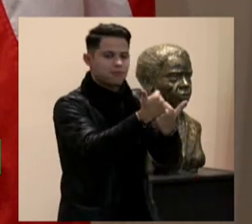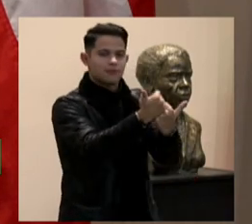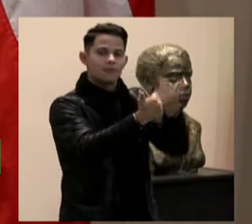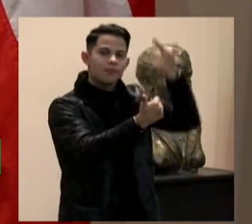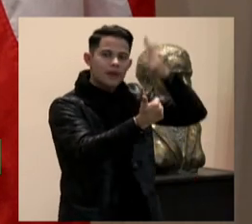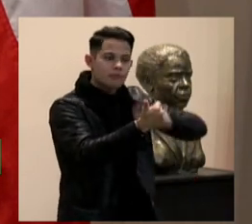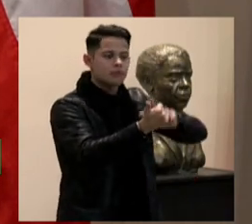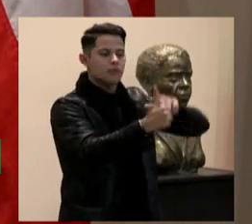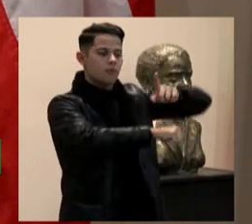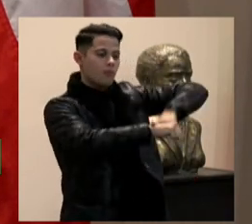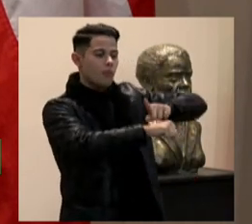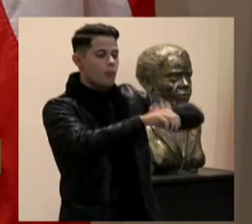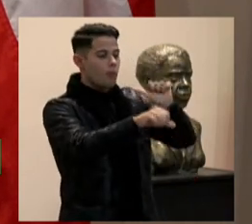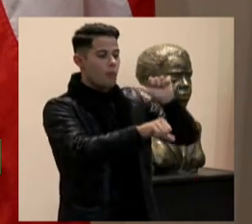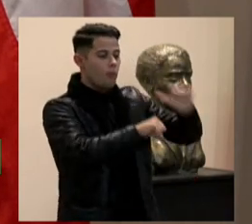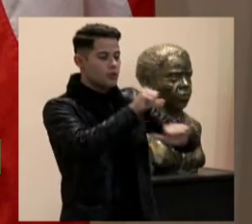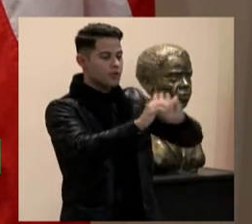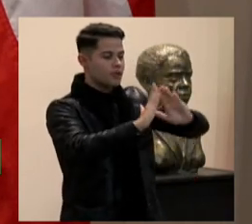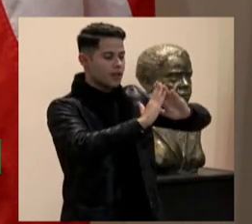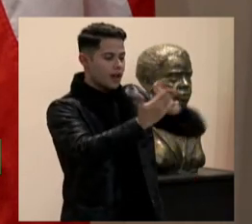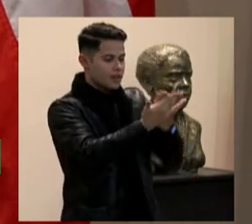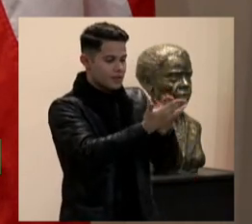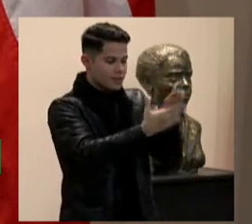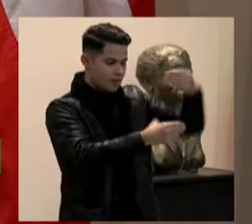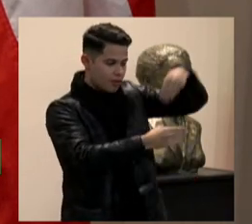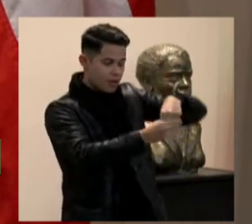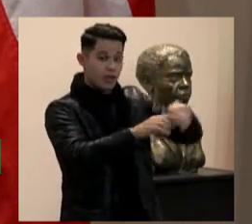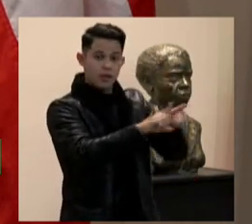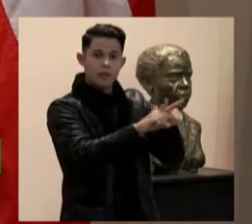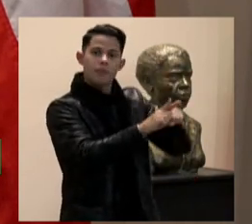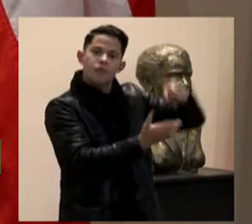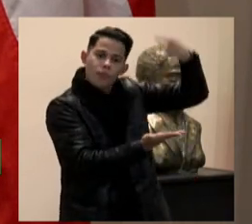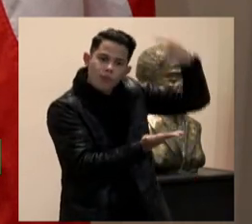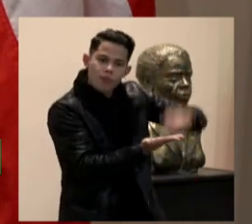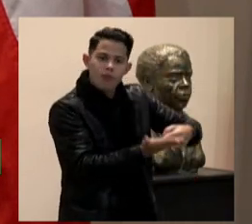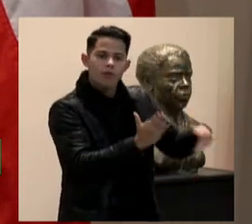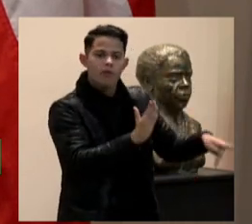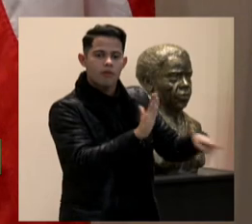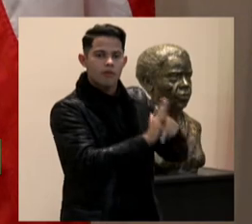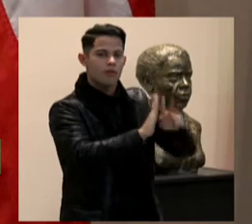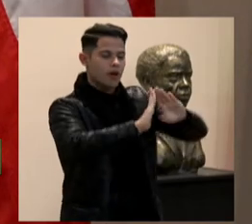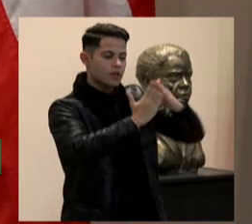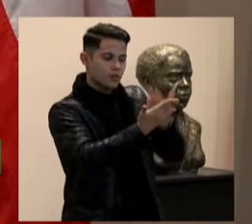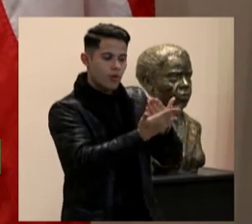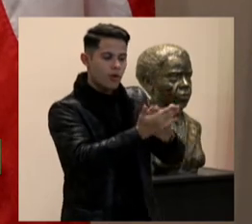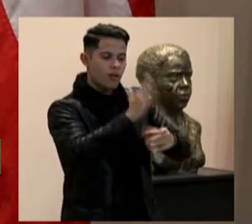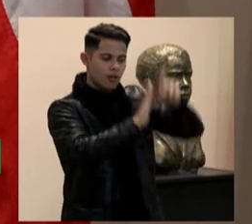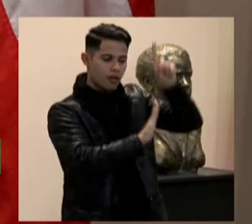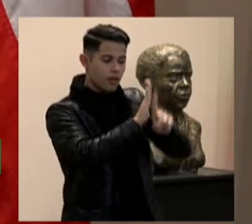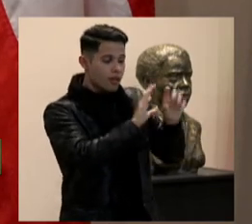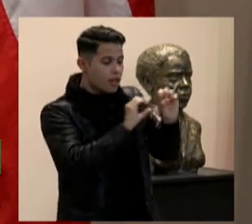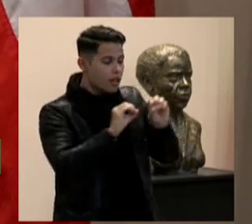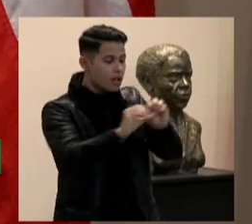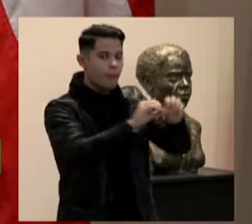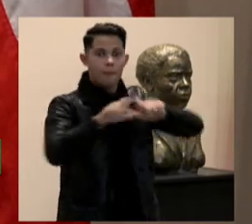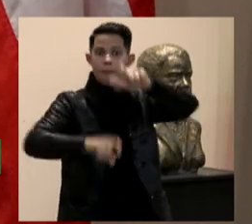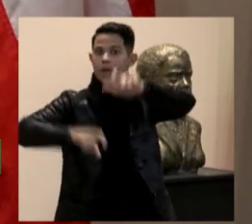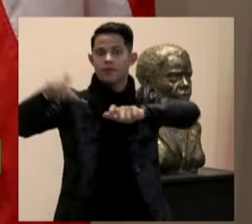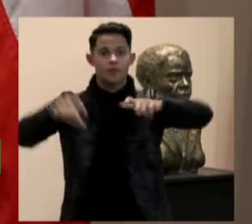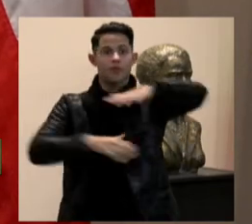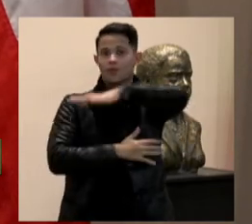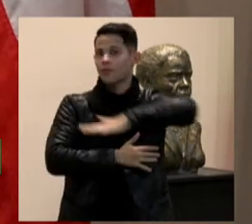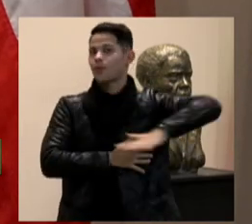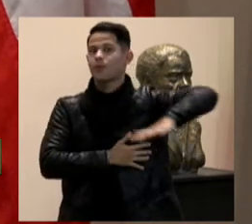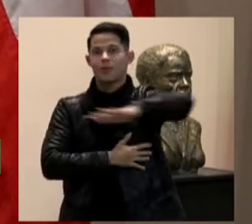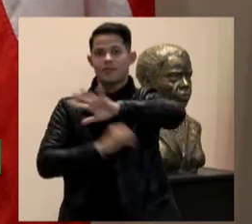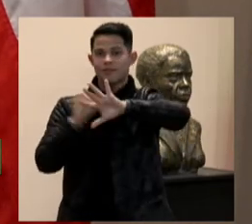da modificação da escola e do compromisso da escola com o direito à educação de todas as pessoas. E